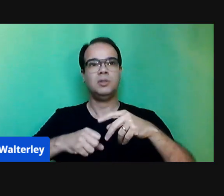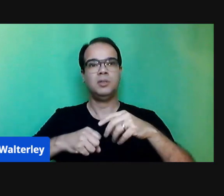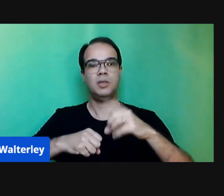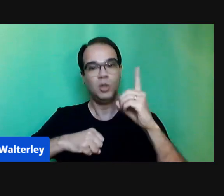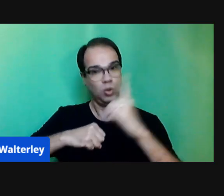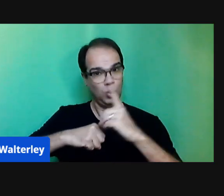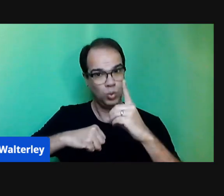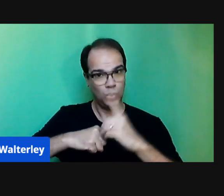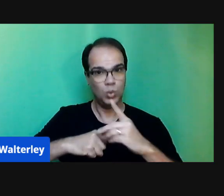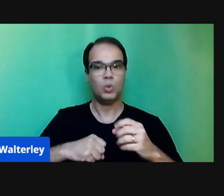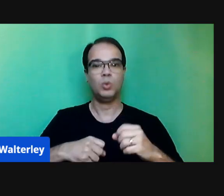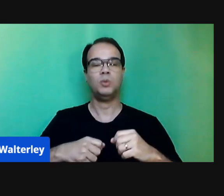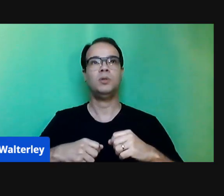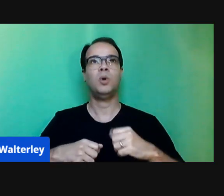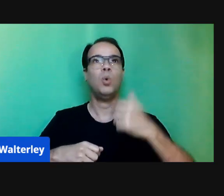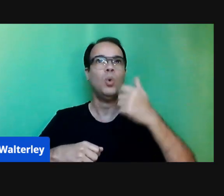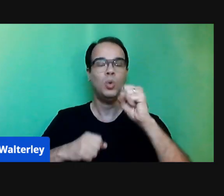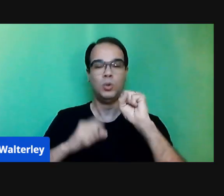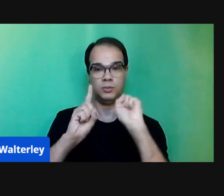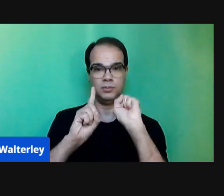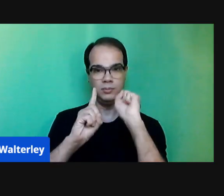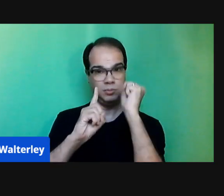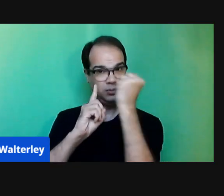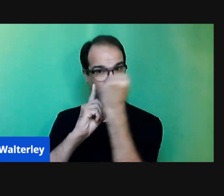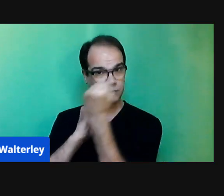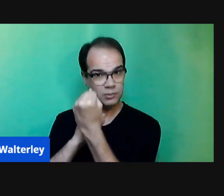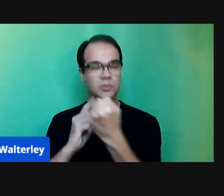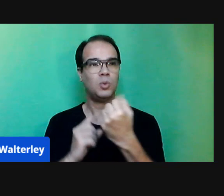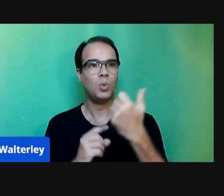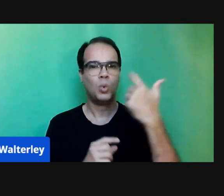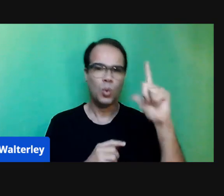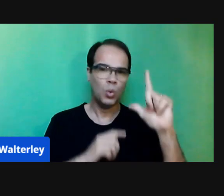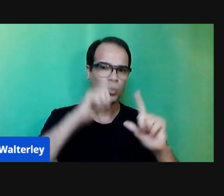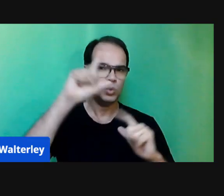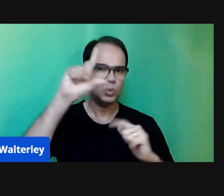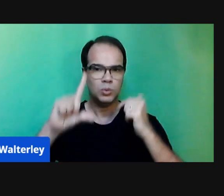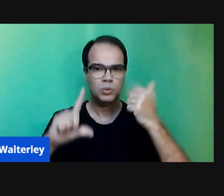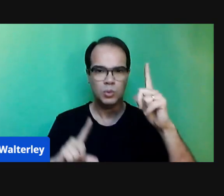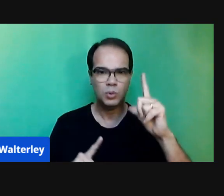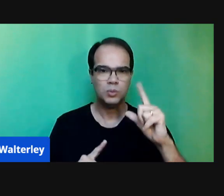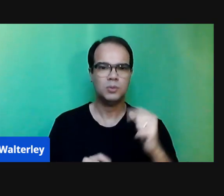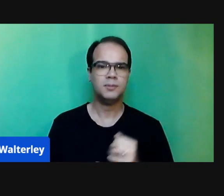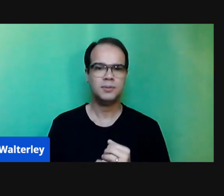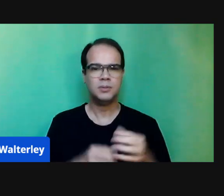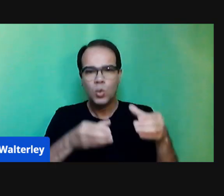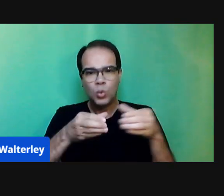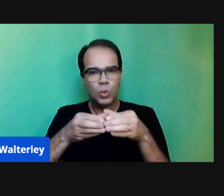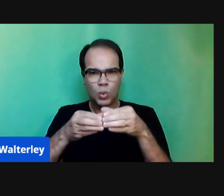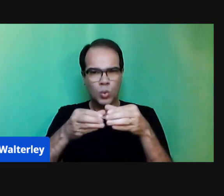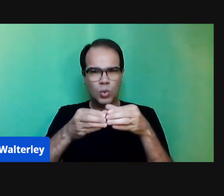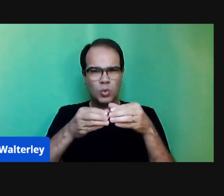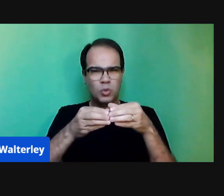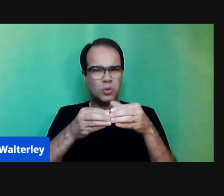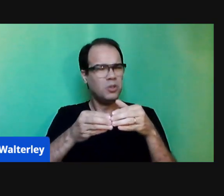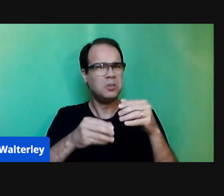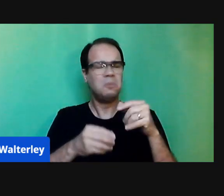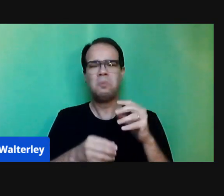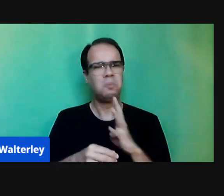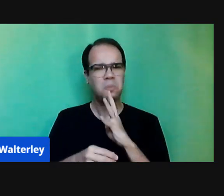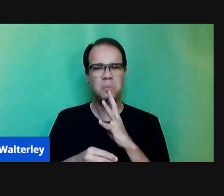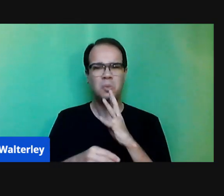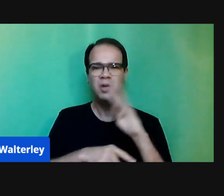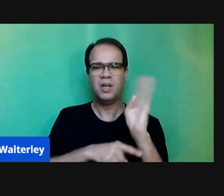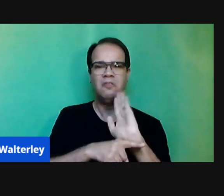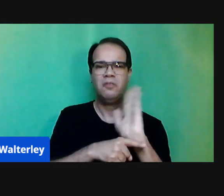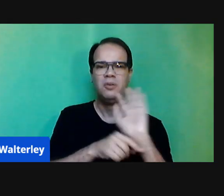de antropologia, de sociologia, estudantes de audiovisual, gente que não tinha nada a ver com a área, mas a gente pegou